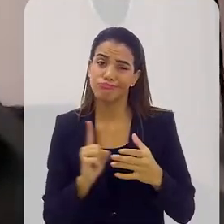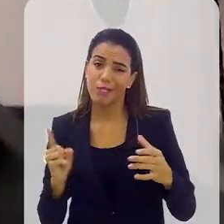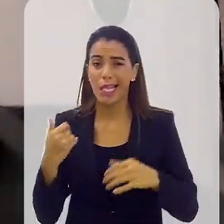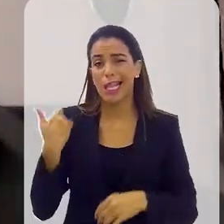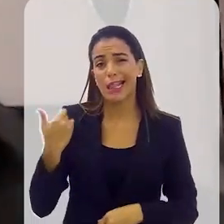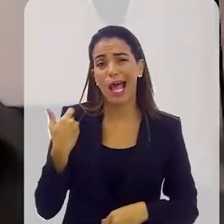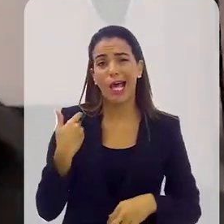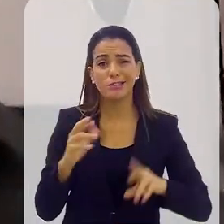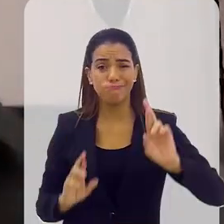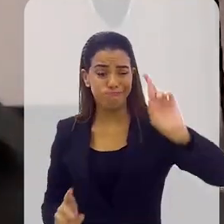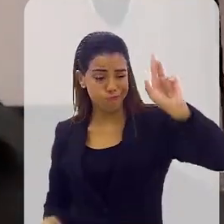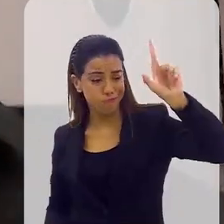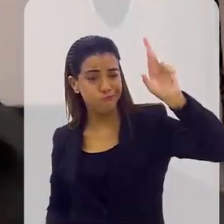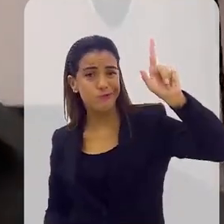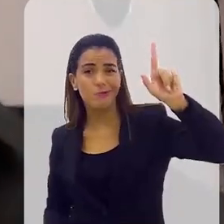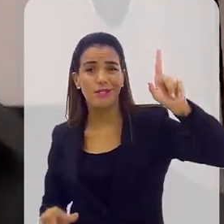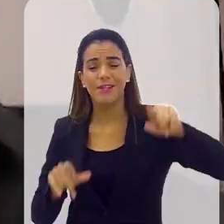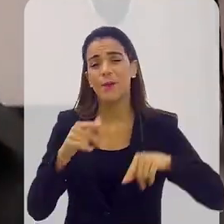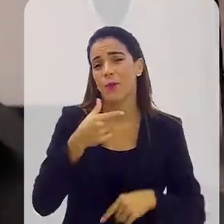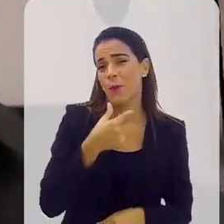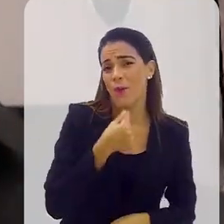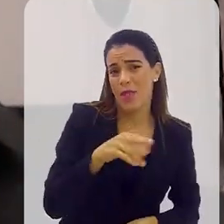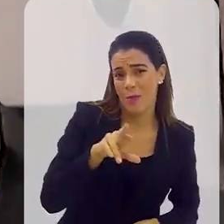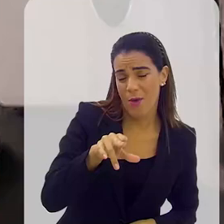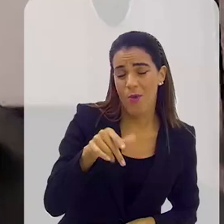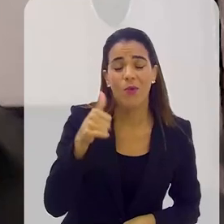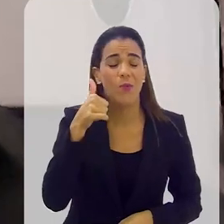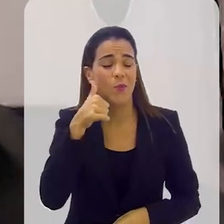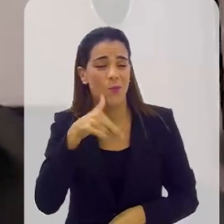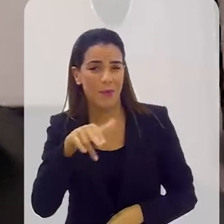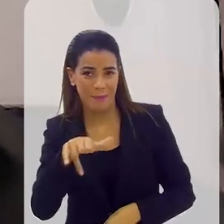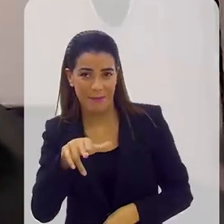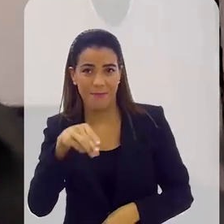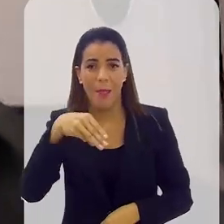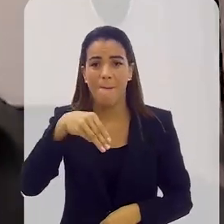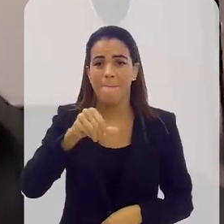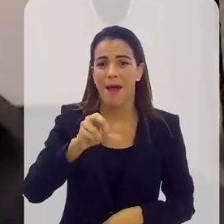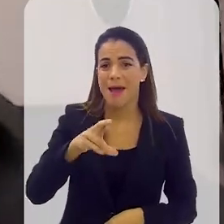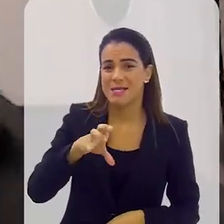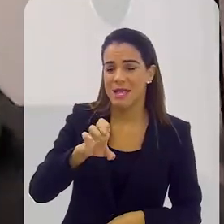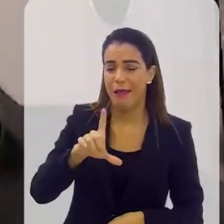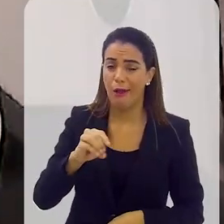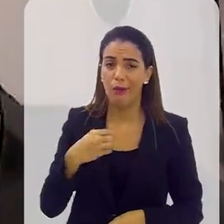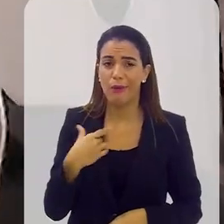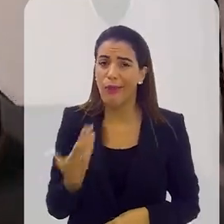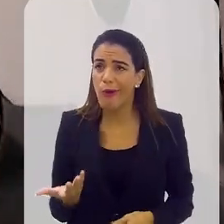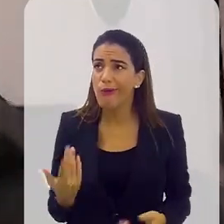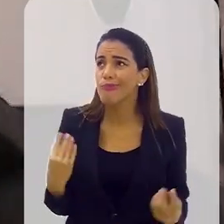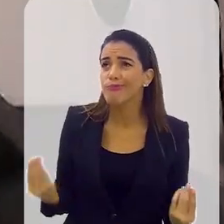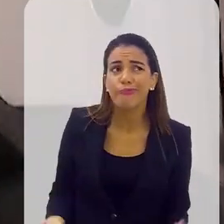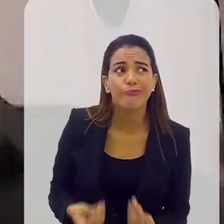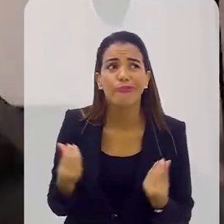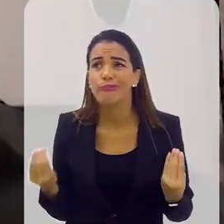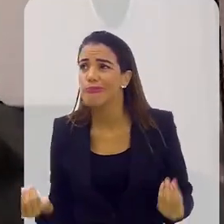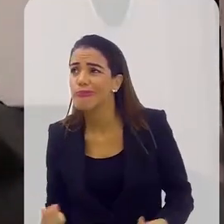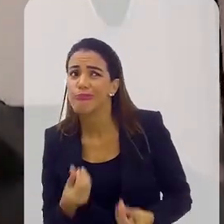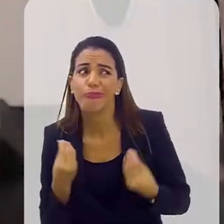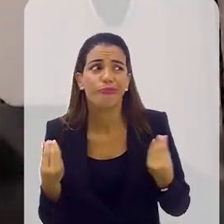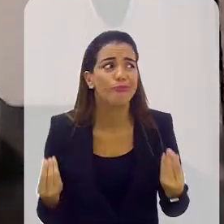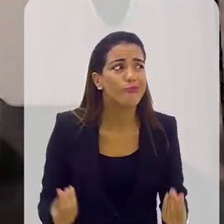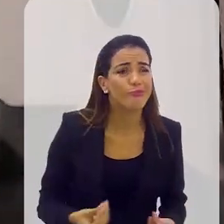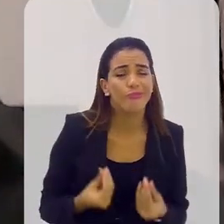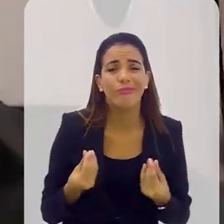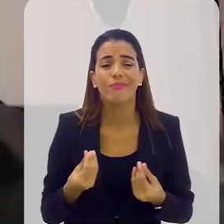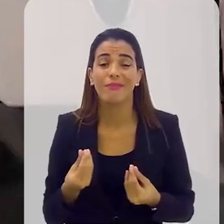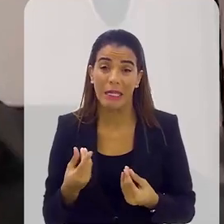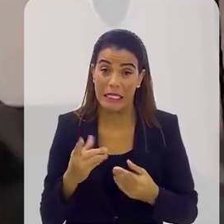de idade entre os meus dois primeiros meus irmãos, minha irmã Beth e meu irmão Marcelo. E eu acabei que fiquei meio travadão, assim, dentro de casa,